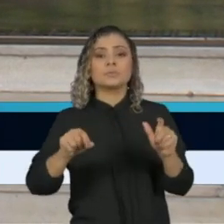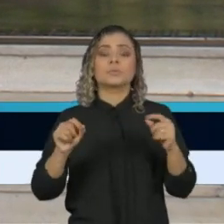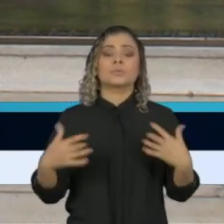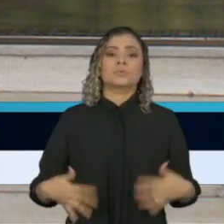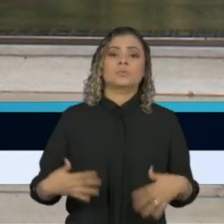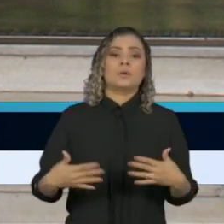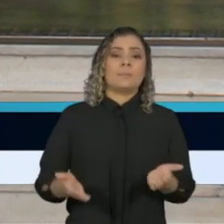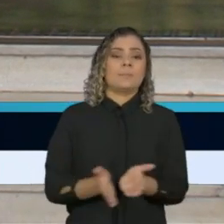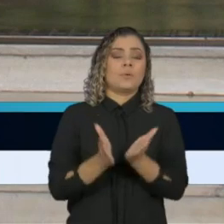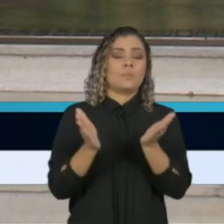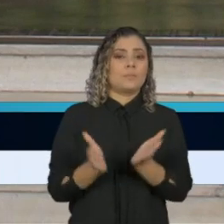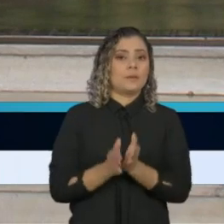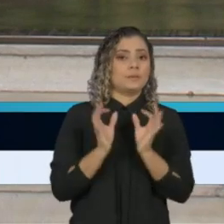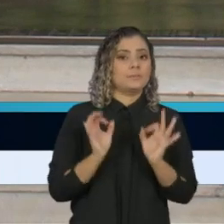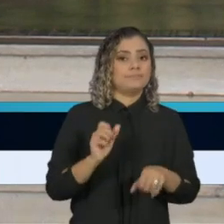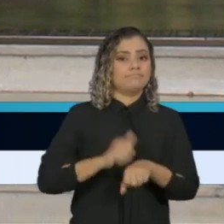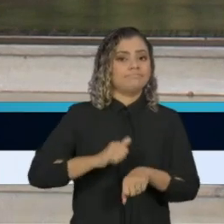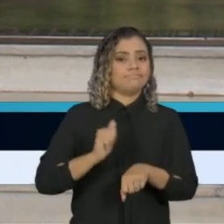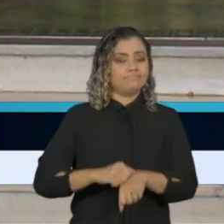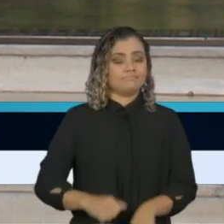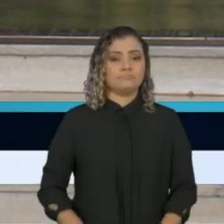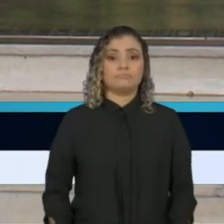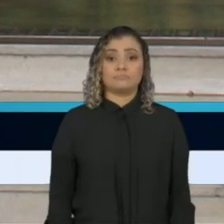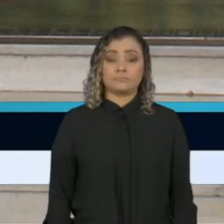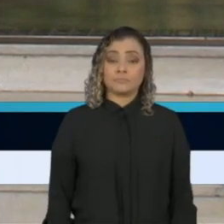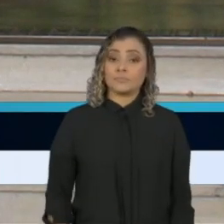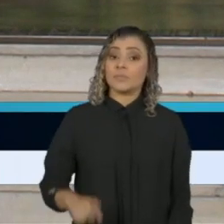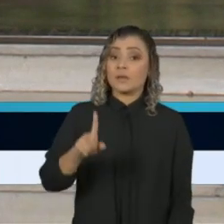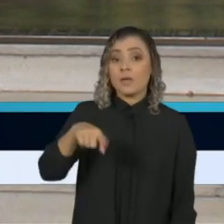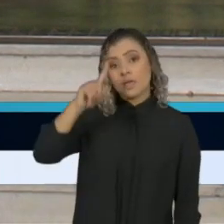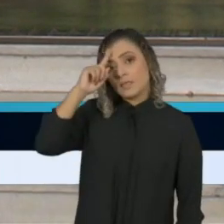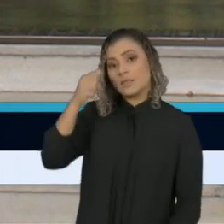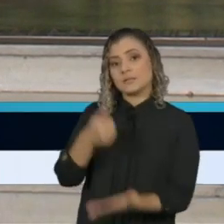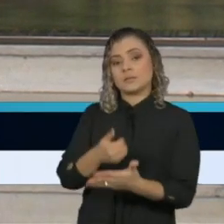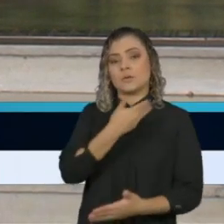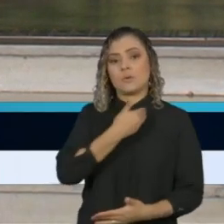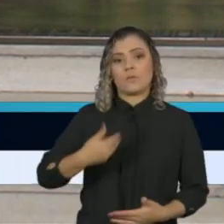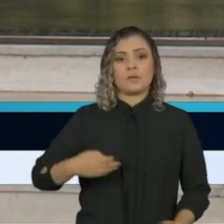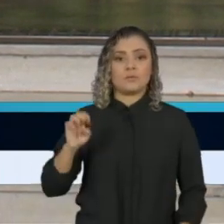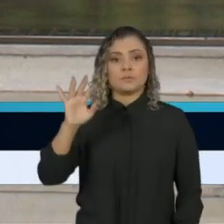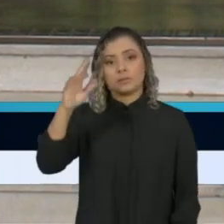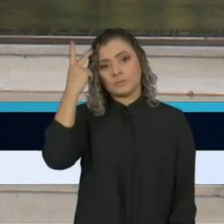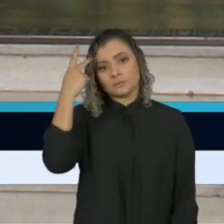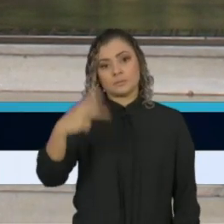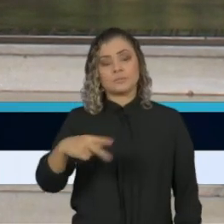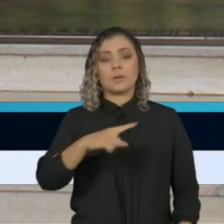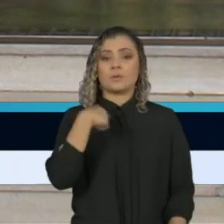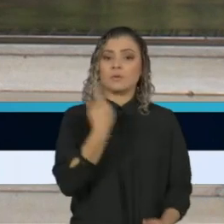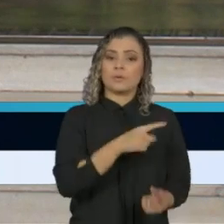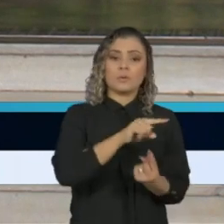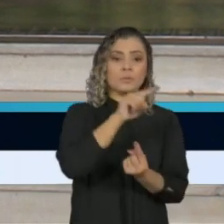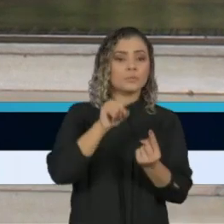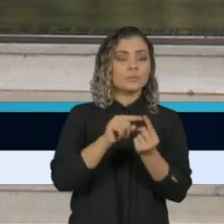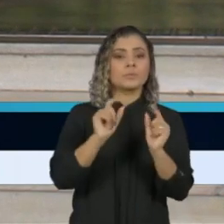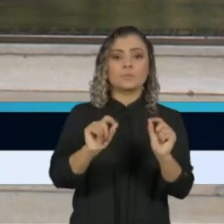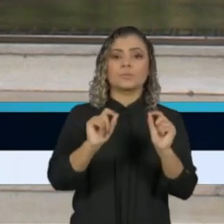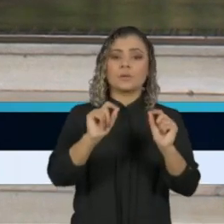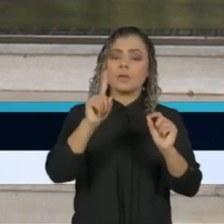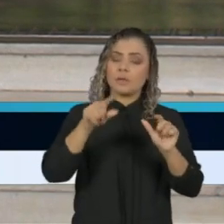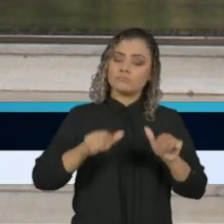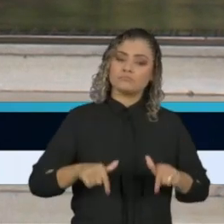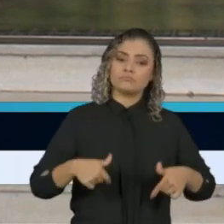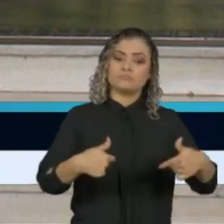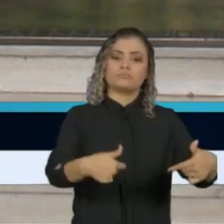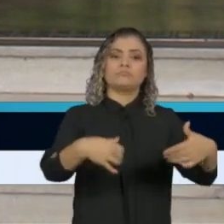na extrema miséria. Esta é uma determinação do governo de São Paulo e o nosso objetivo é cumprir